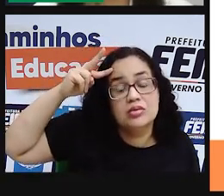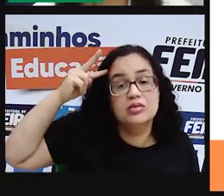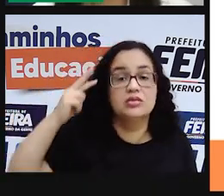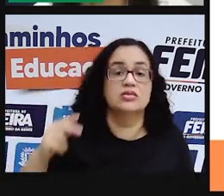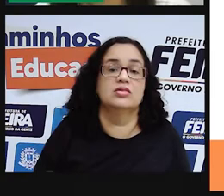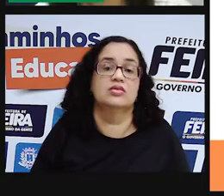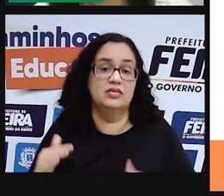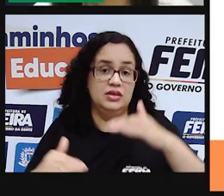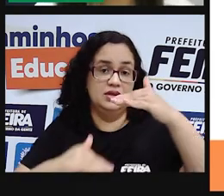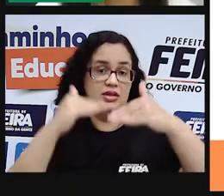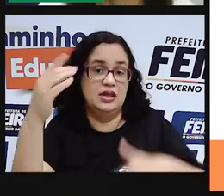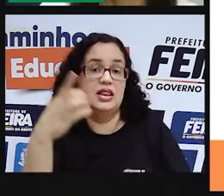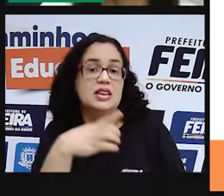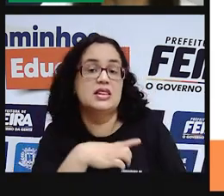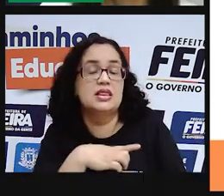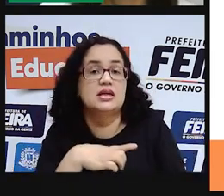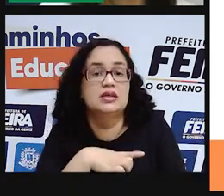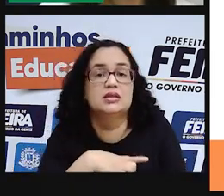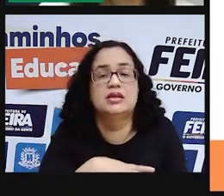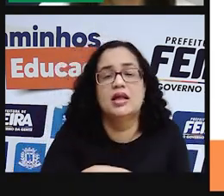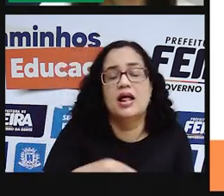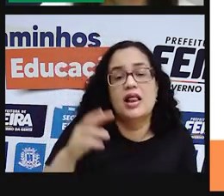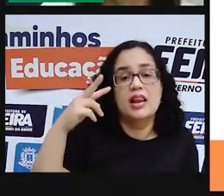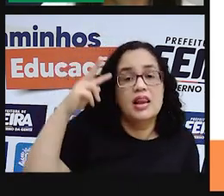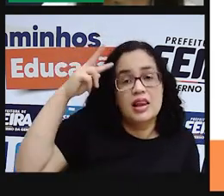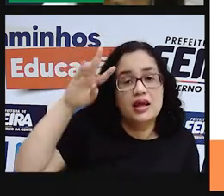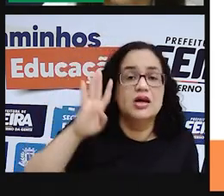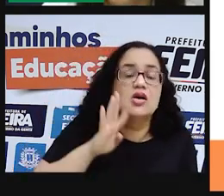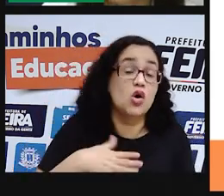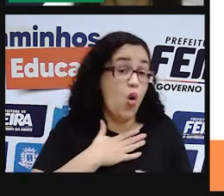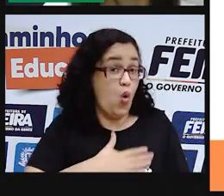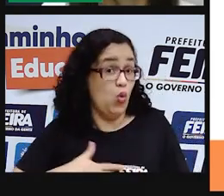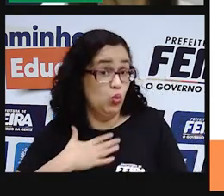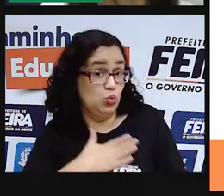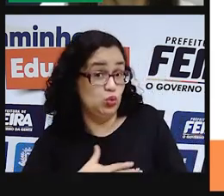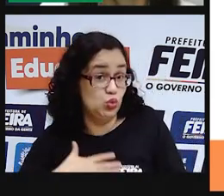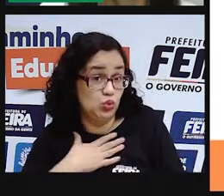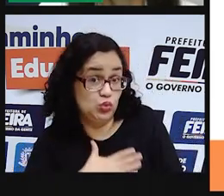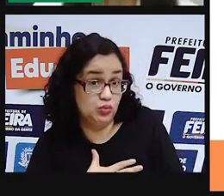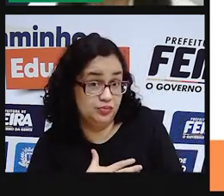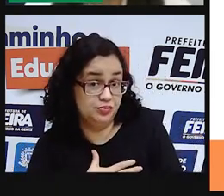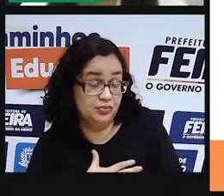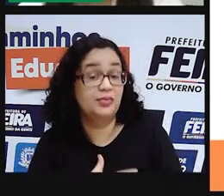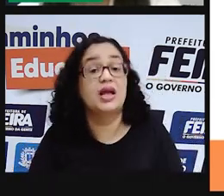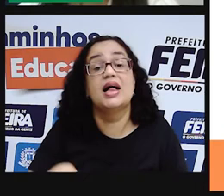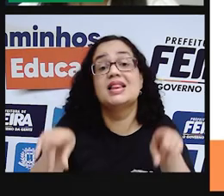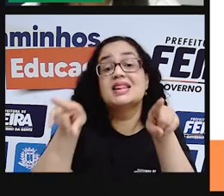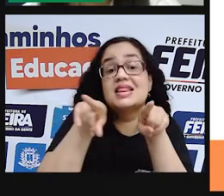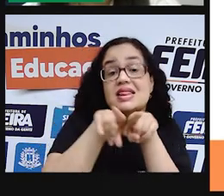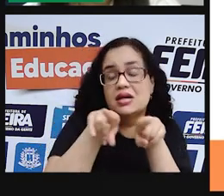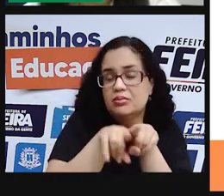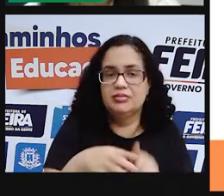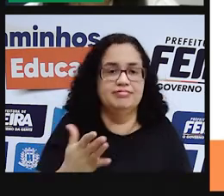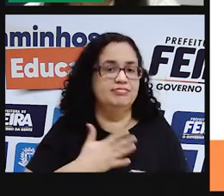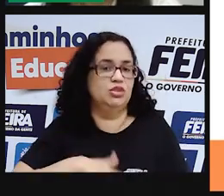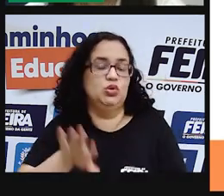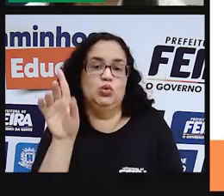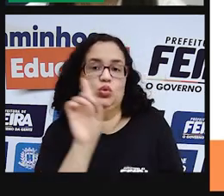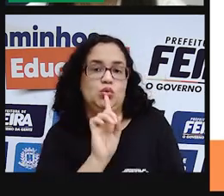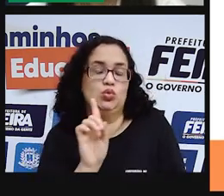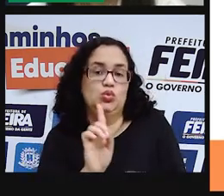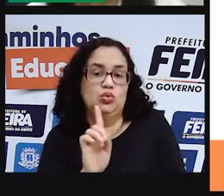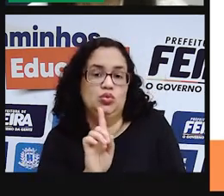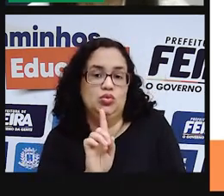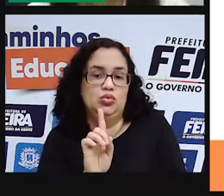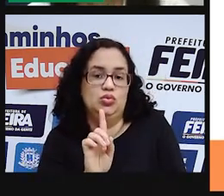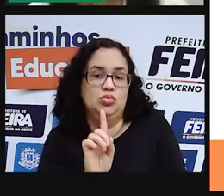estar levantando aquilo que ele achou interessante, aquilo que ele gostou, e também aquilo que ele não gostou, aquilo que ele